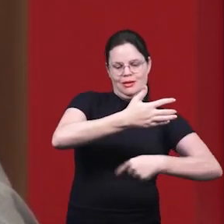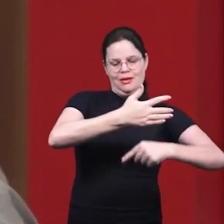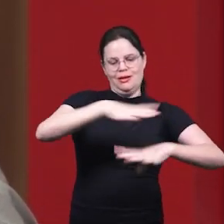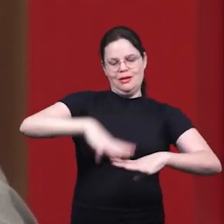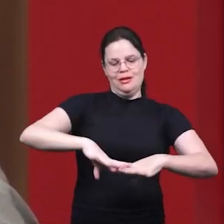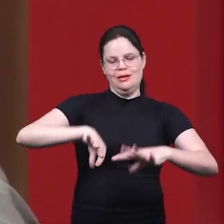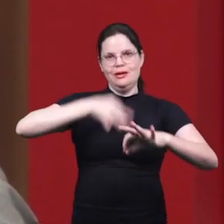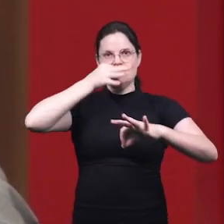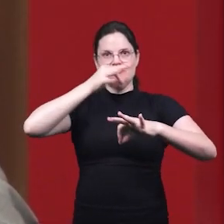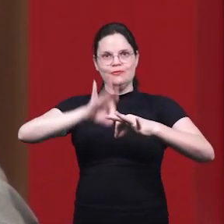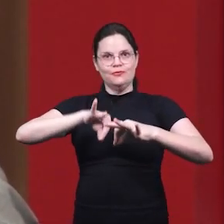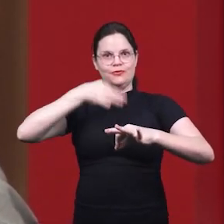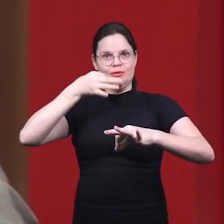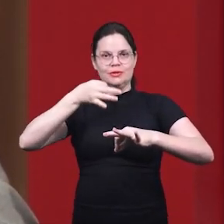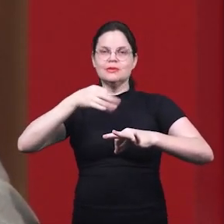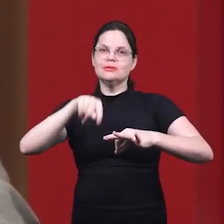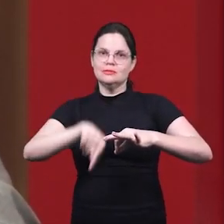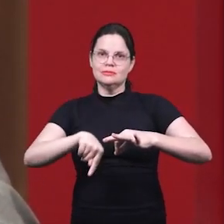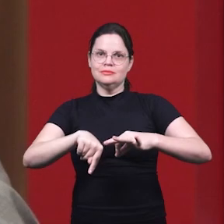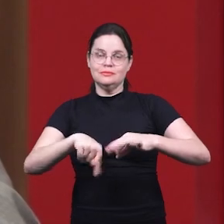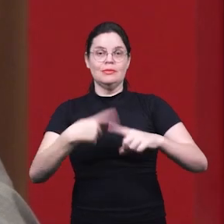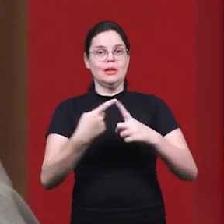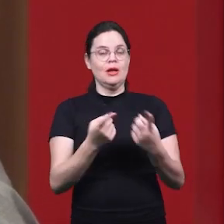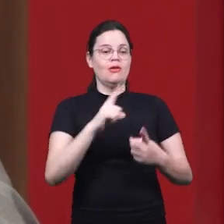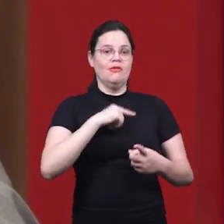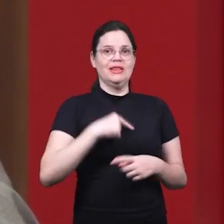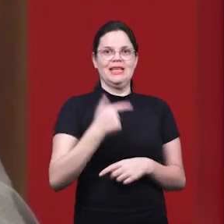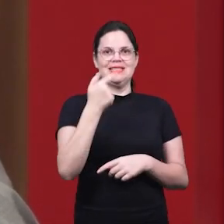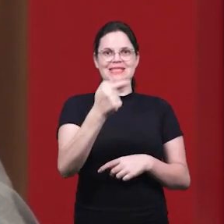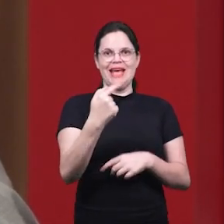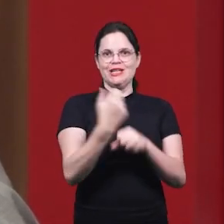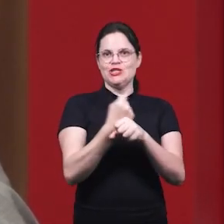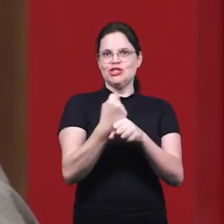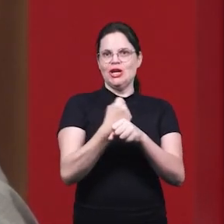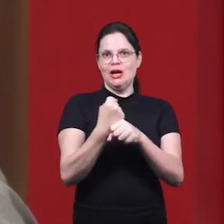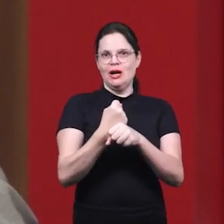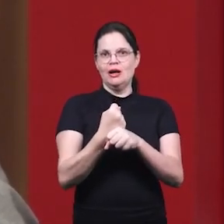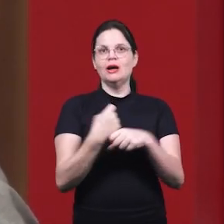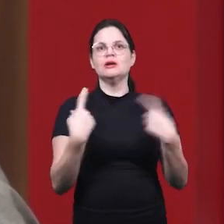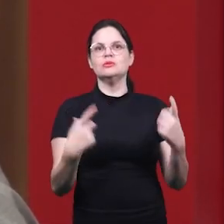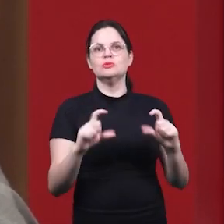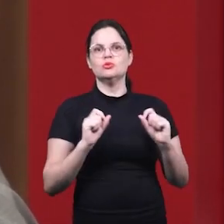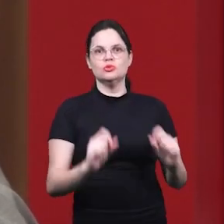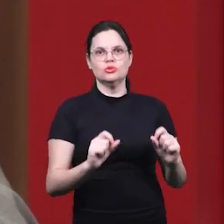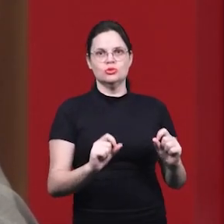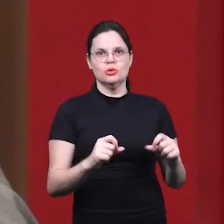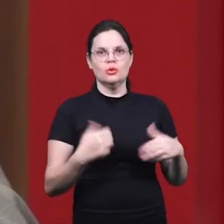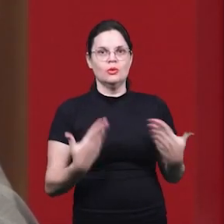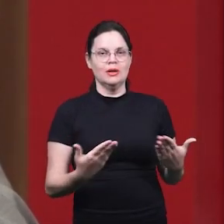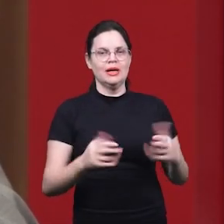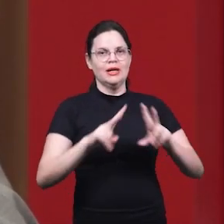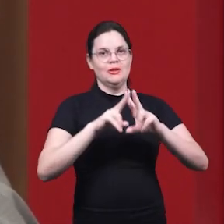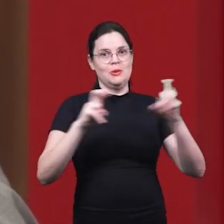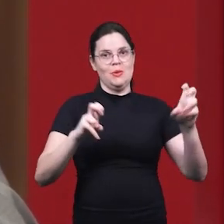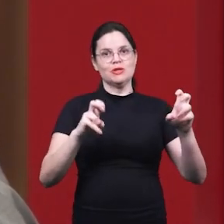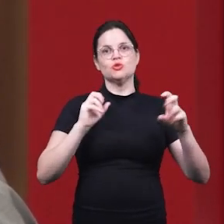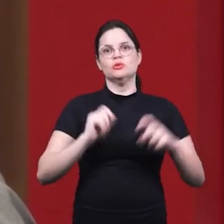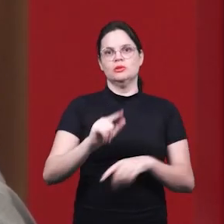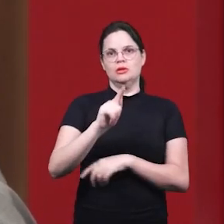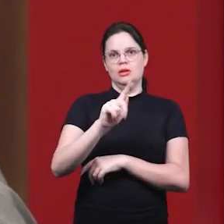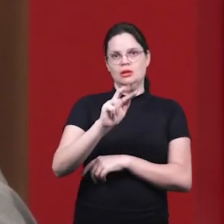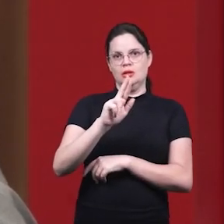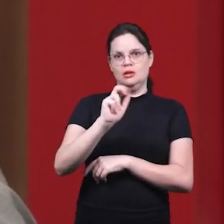ressaltando, grande tribulação. Por que estão dizendo que é a chamada? Porque não é um termo bíblico. Nós é